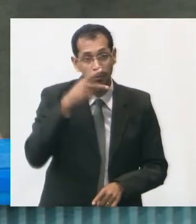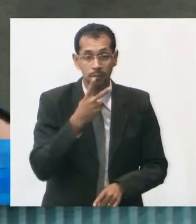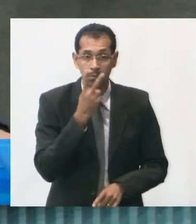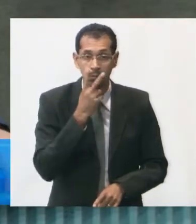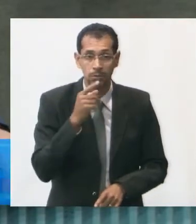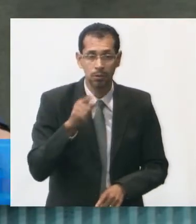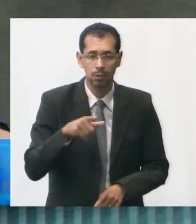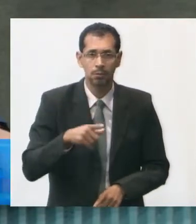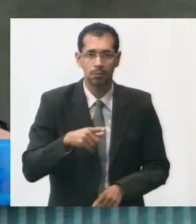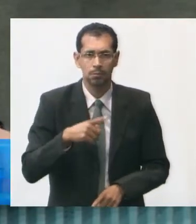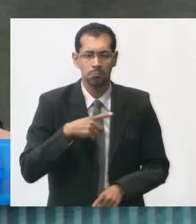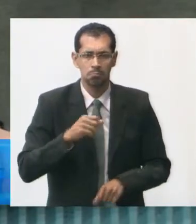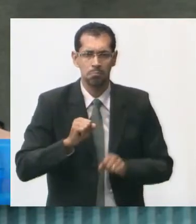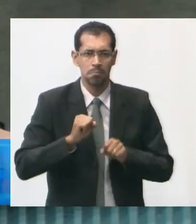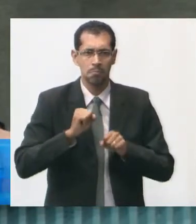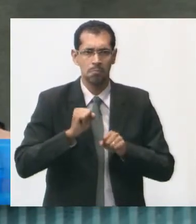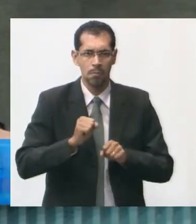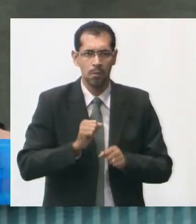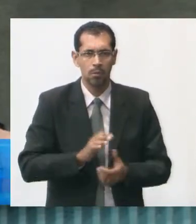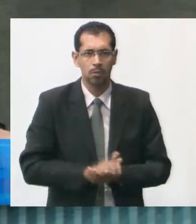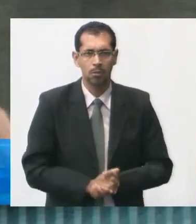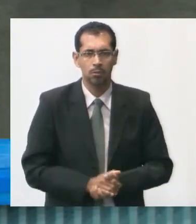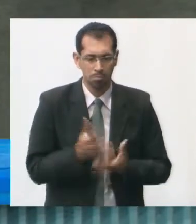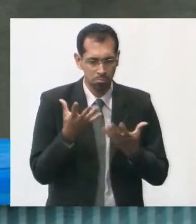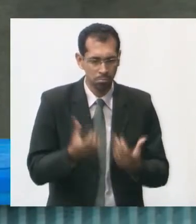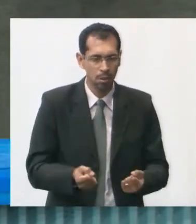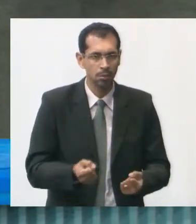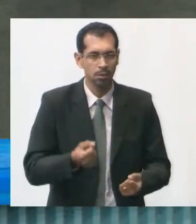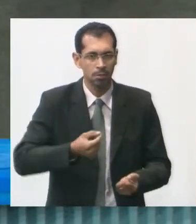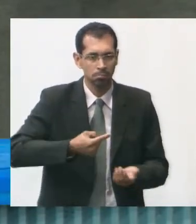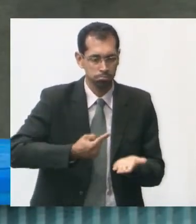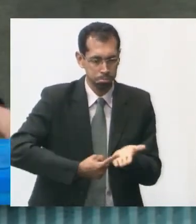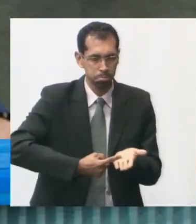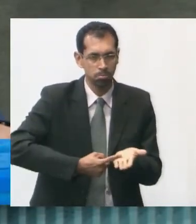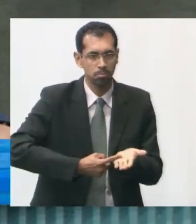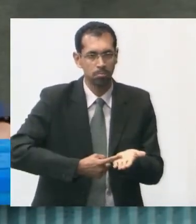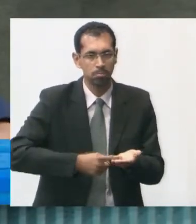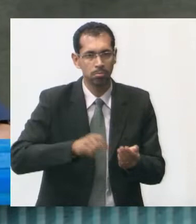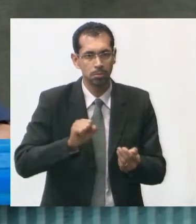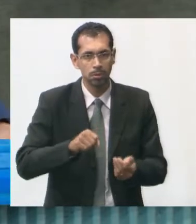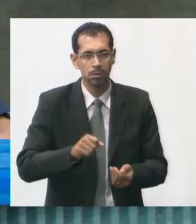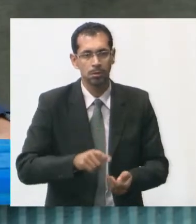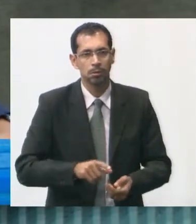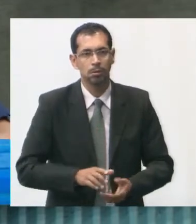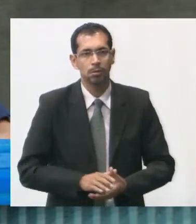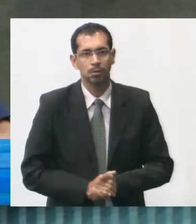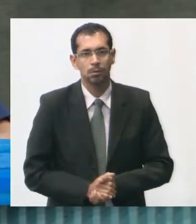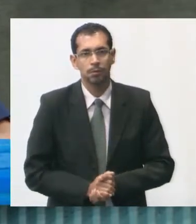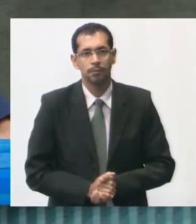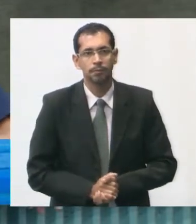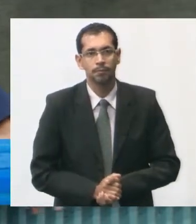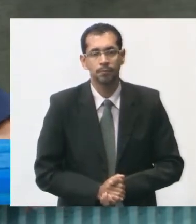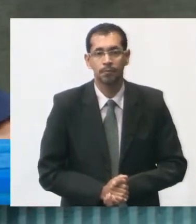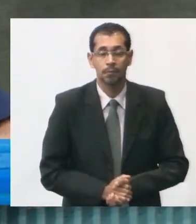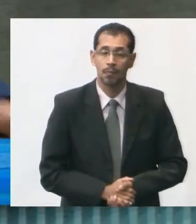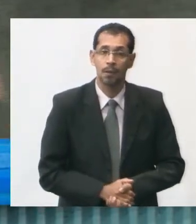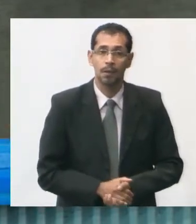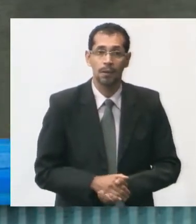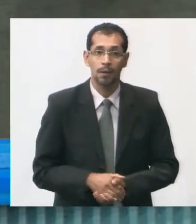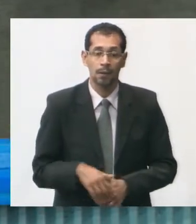fazendo, não deixando dúvidas de que iria prejudicar a cidade de Vitória, e naquela oportunidade